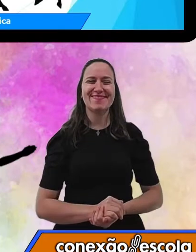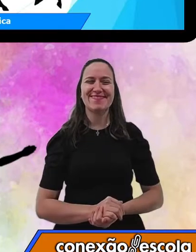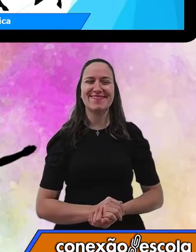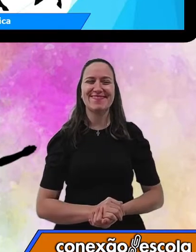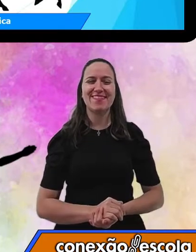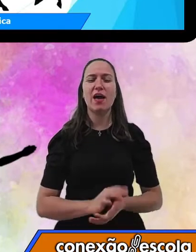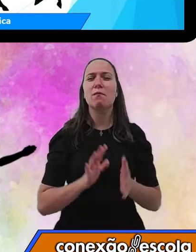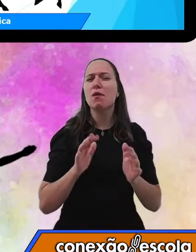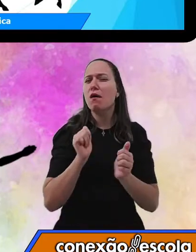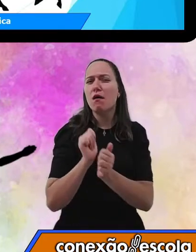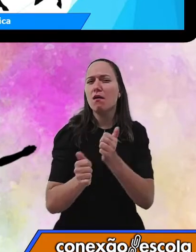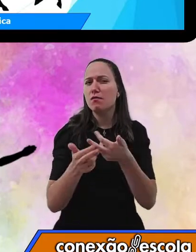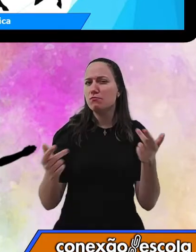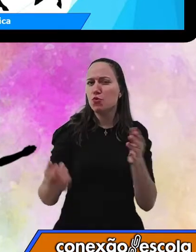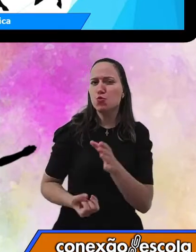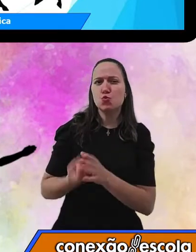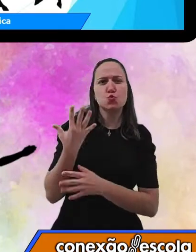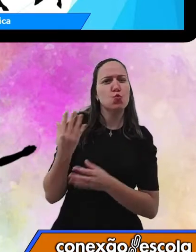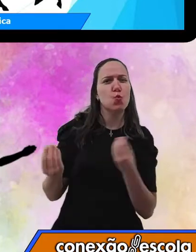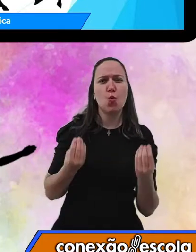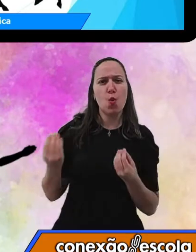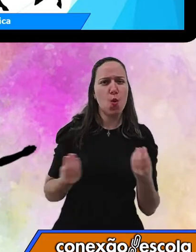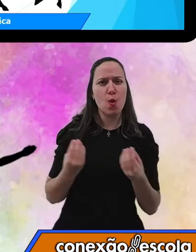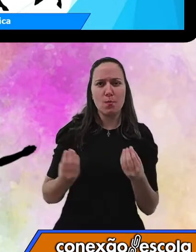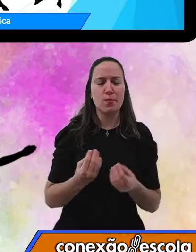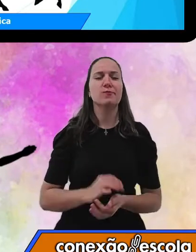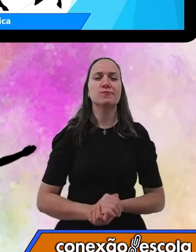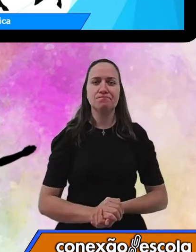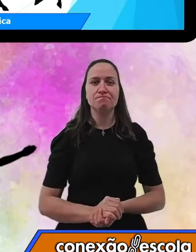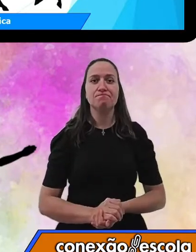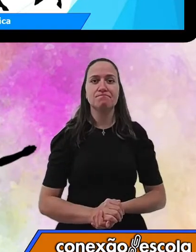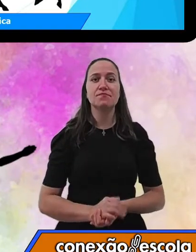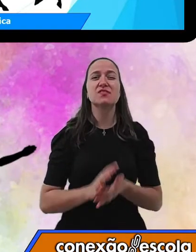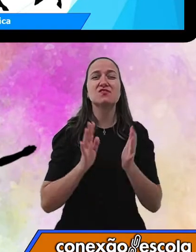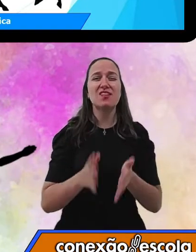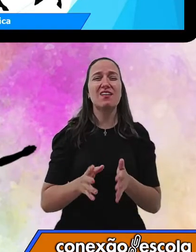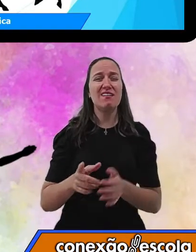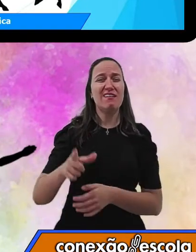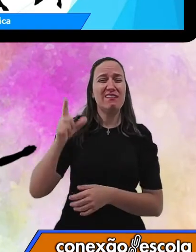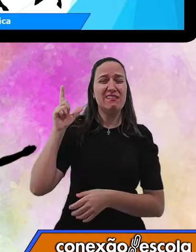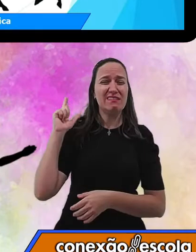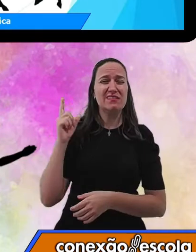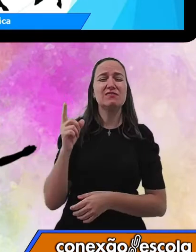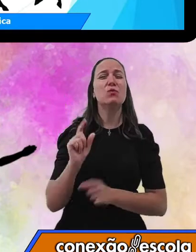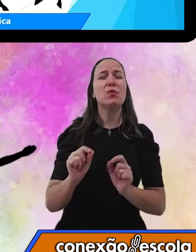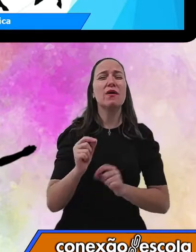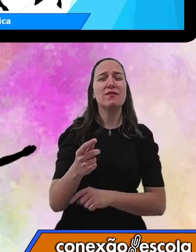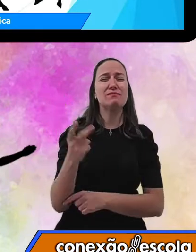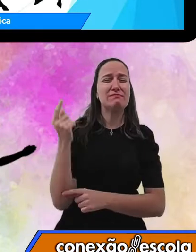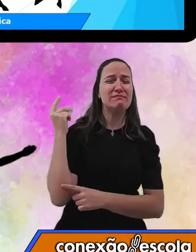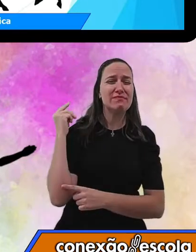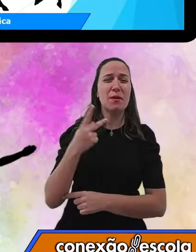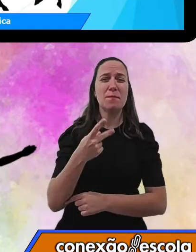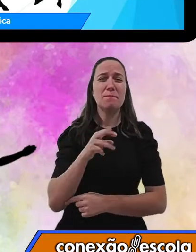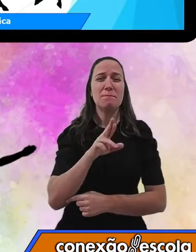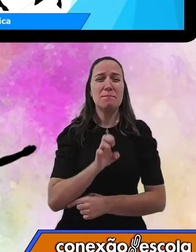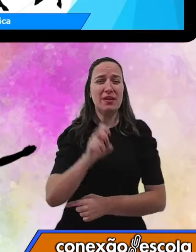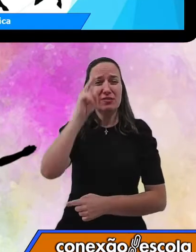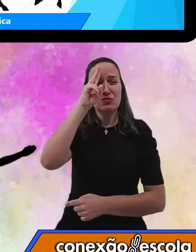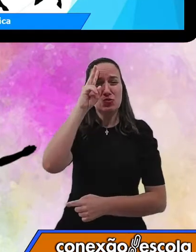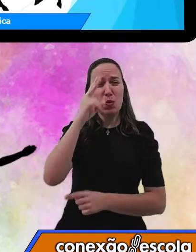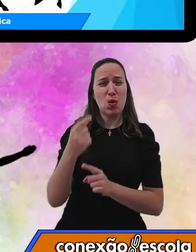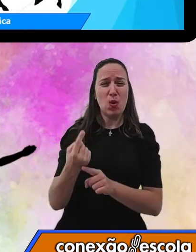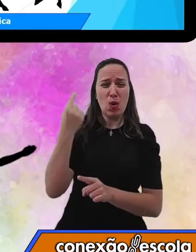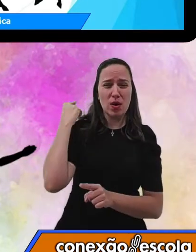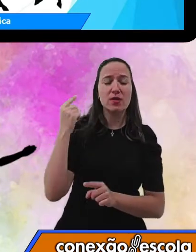E de onde vieram os esportes? Pessoal, desde a pré-história foram criadas inúmeras práticas